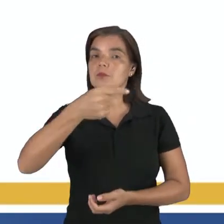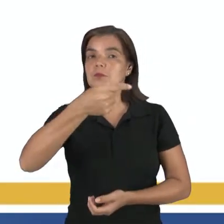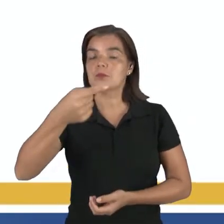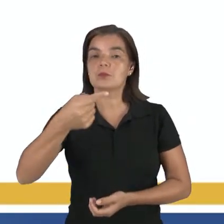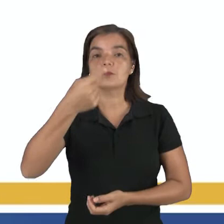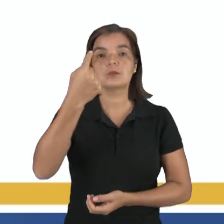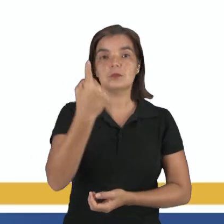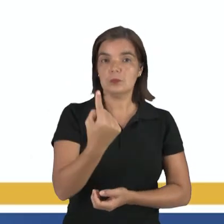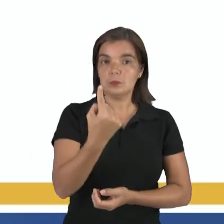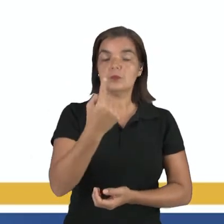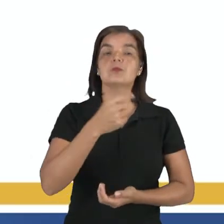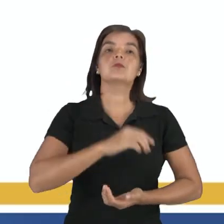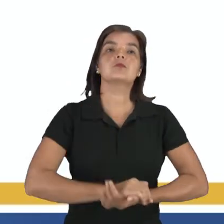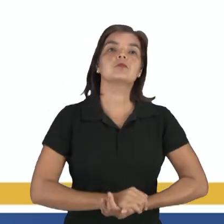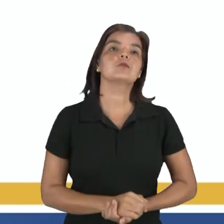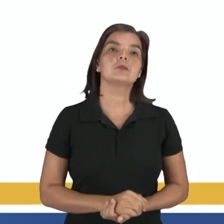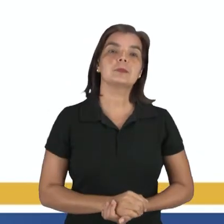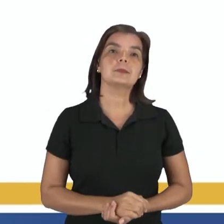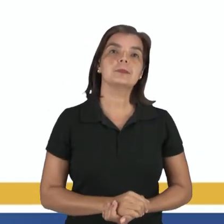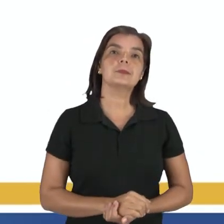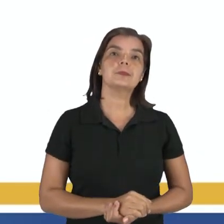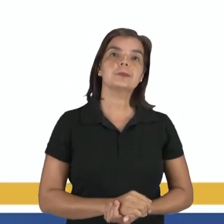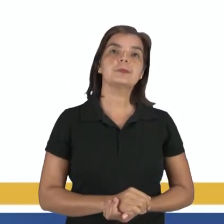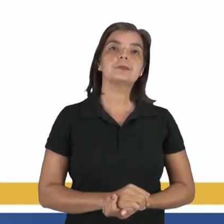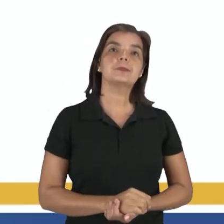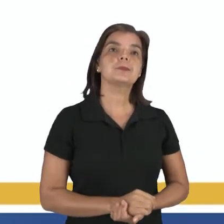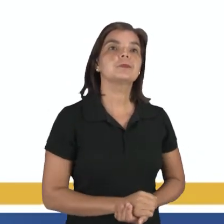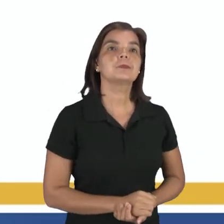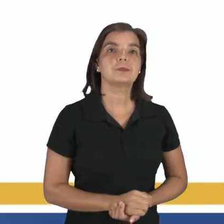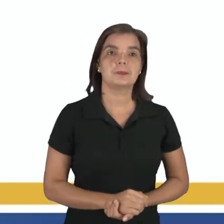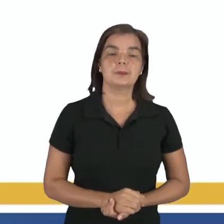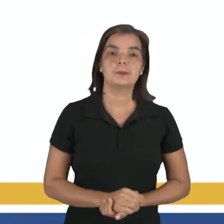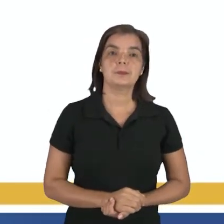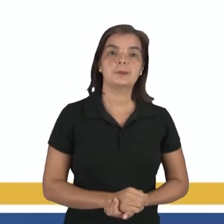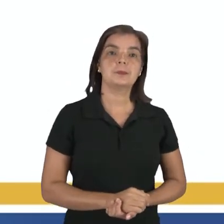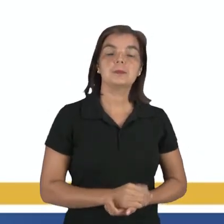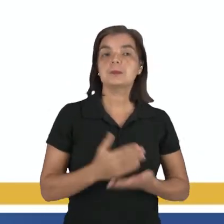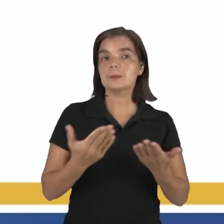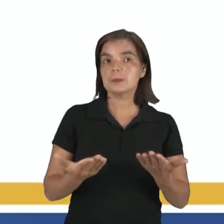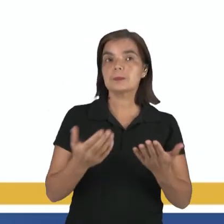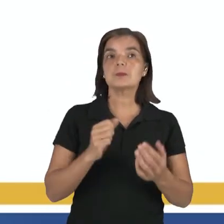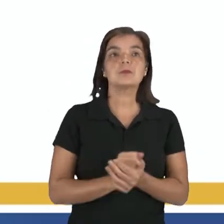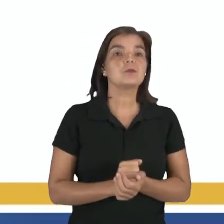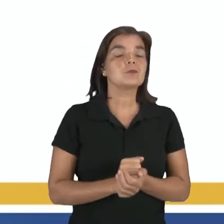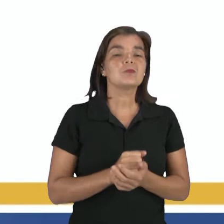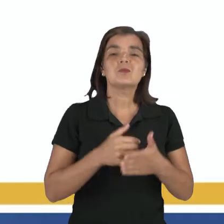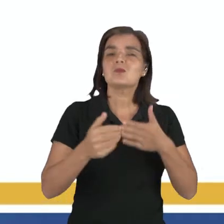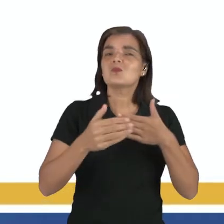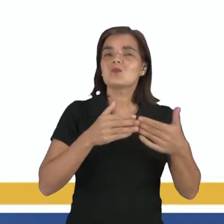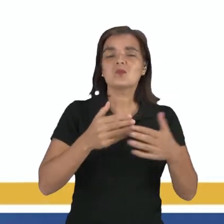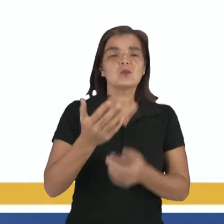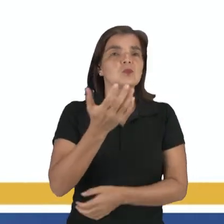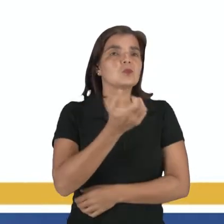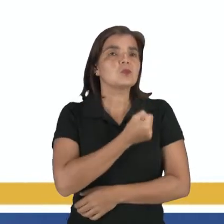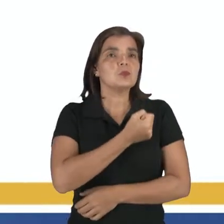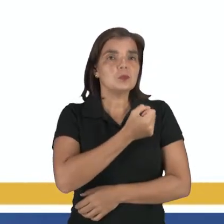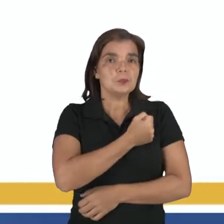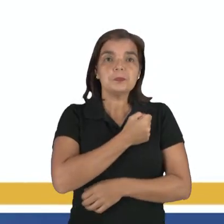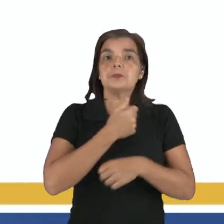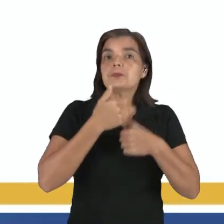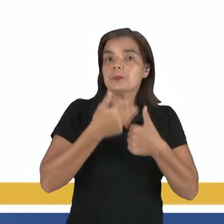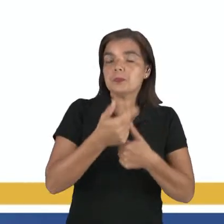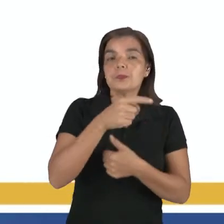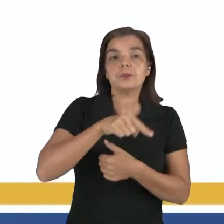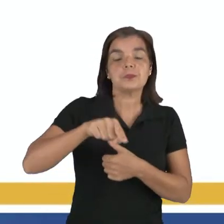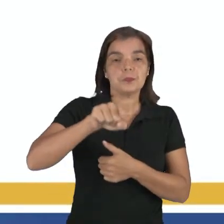Fazendo a subtração, 1 menos 2 é igual a menos 1. Assim vale para qualquer número, tá, pessoal?